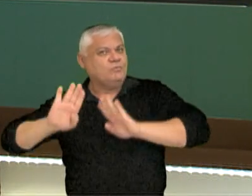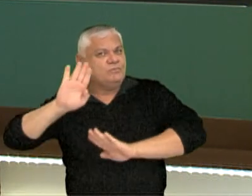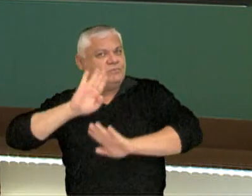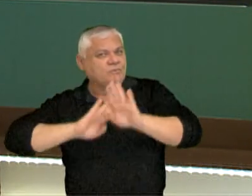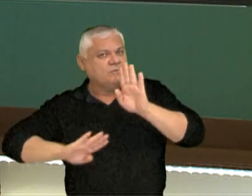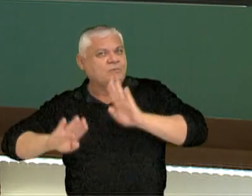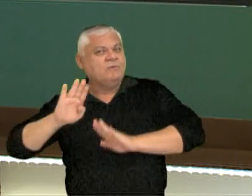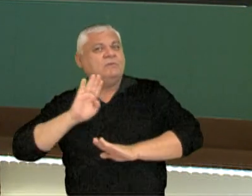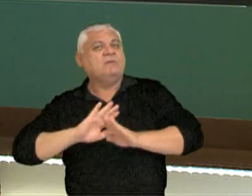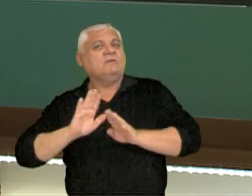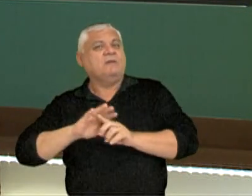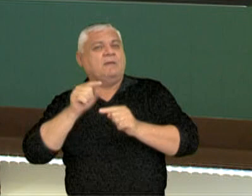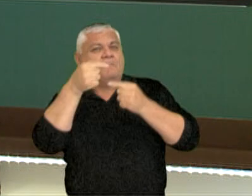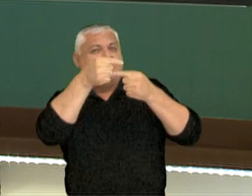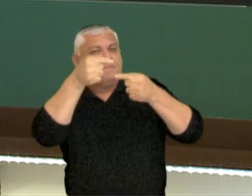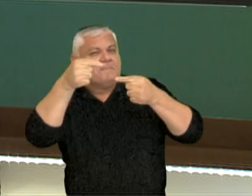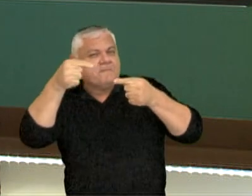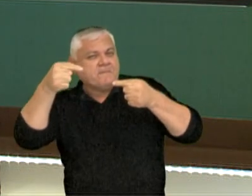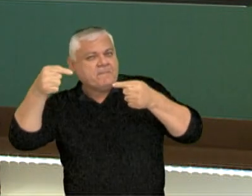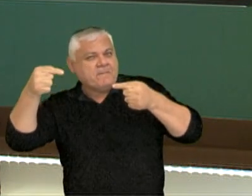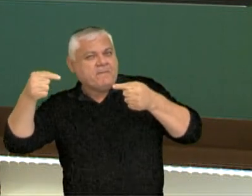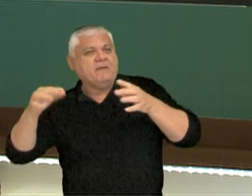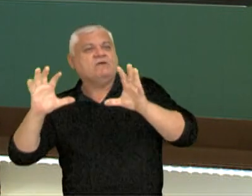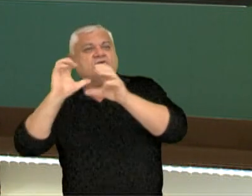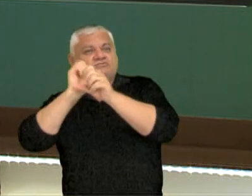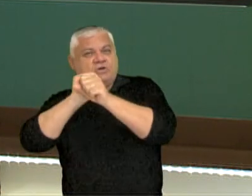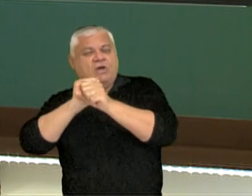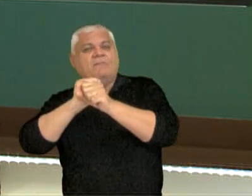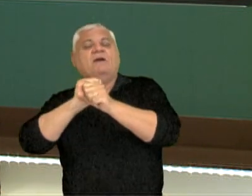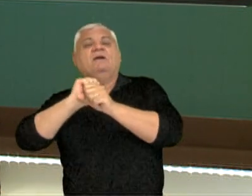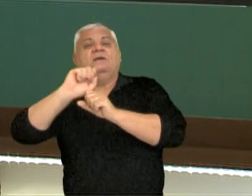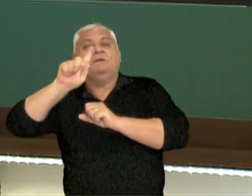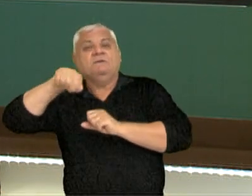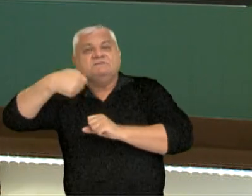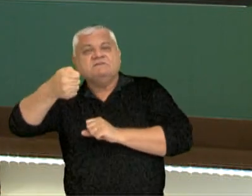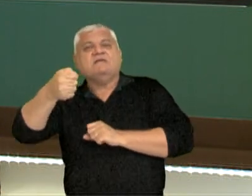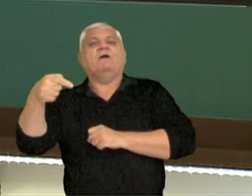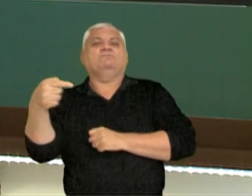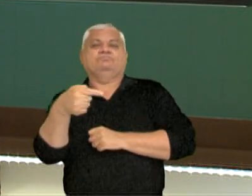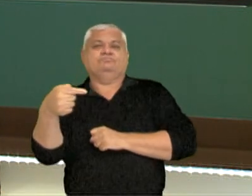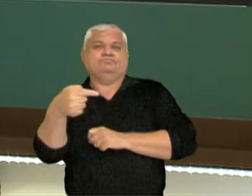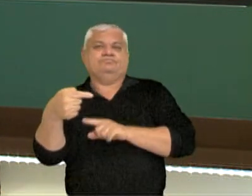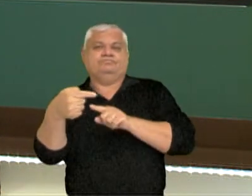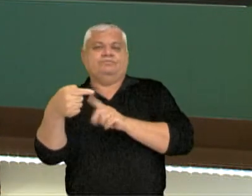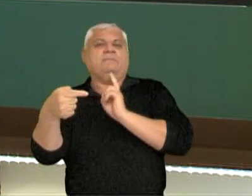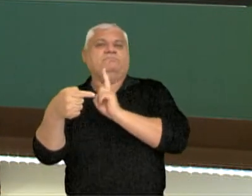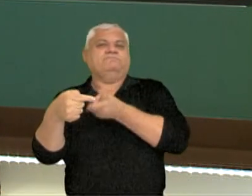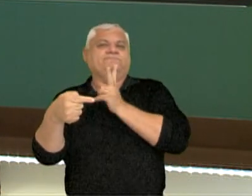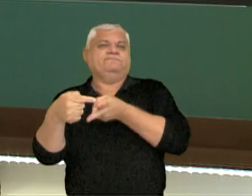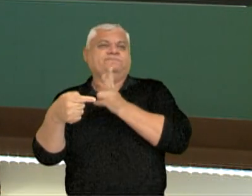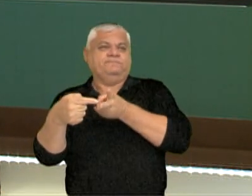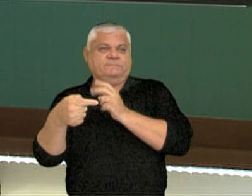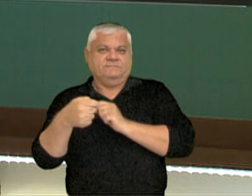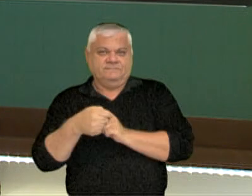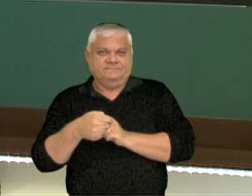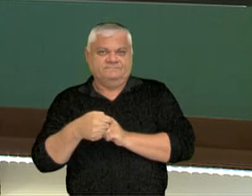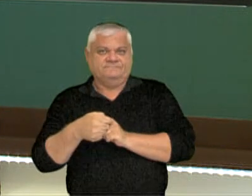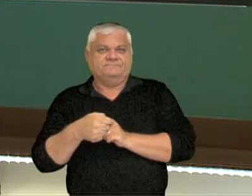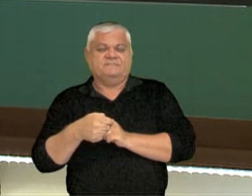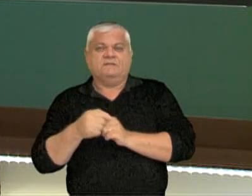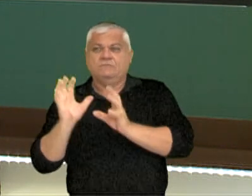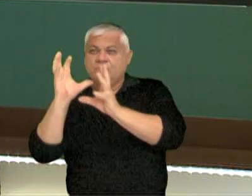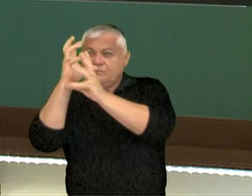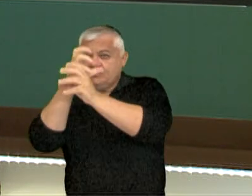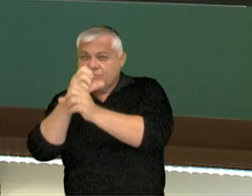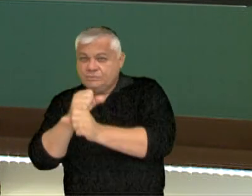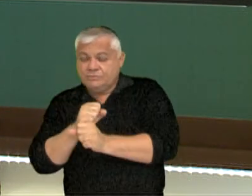estou somando o valor negativo, então eu somo, mas o meu valor permanece negativo. Então eu